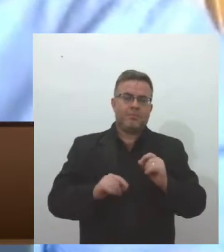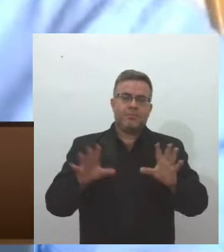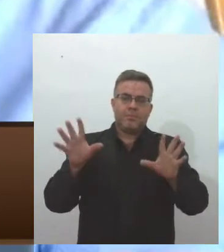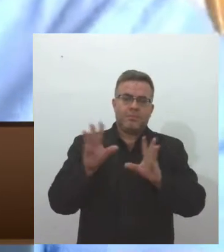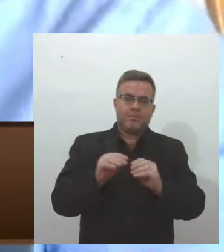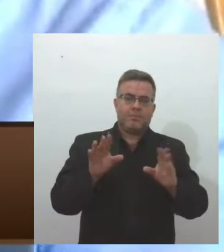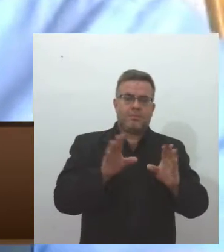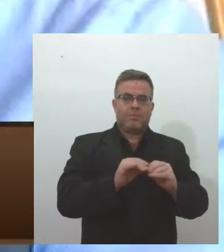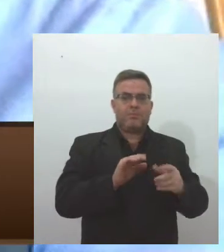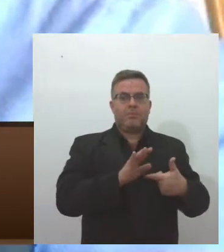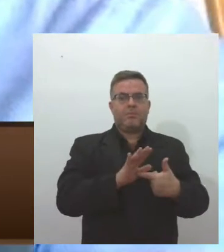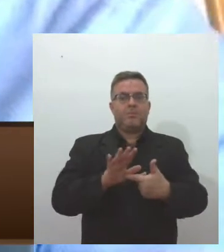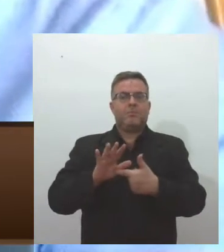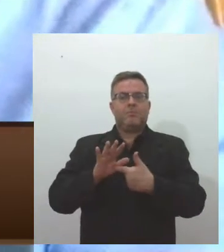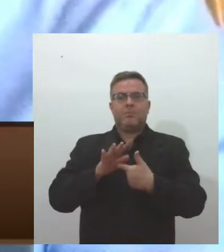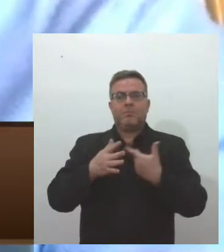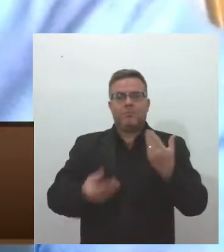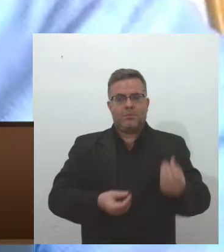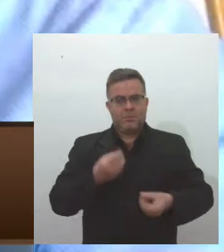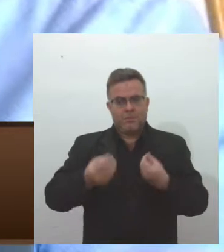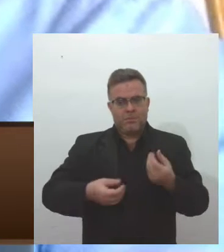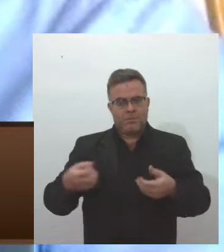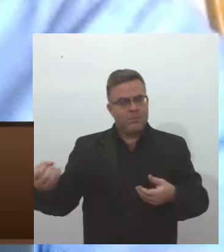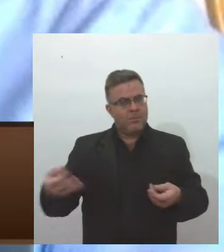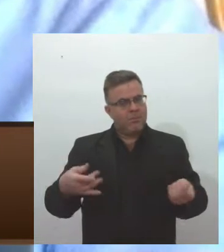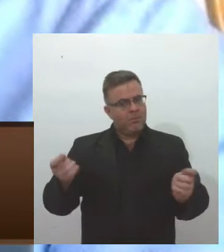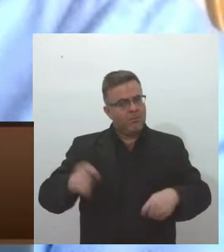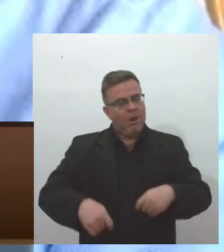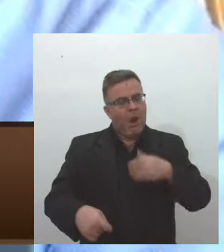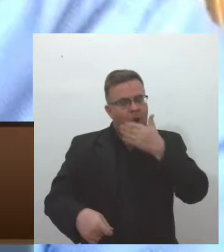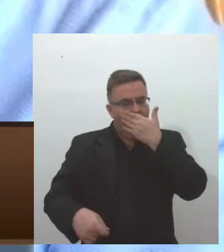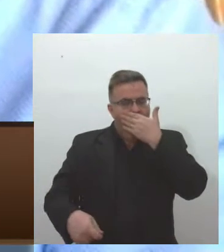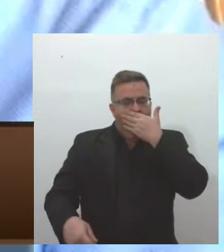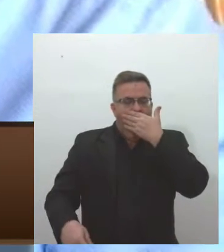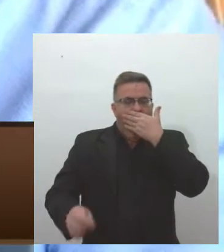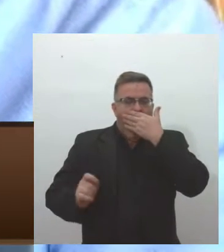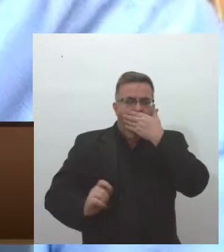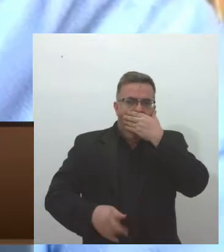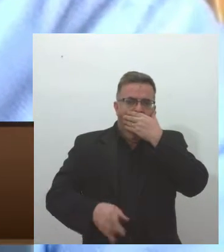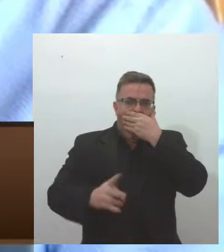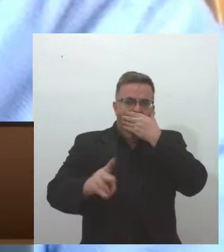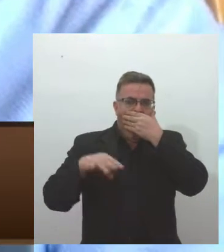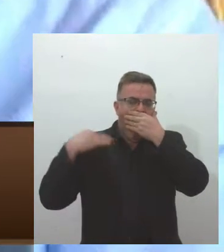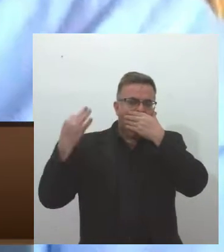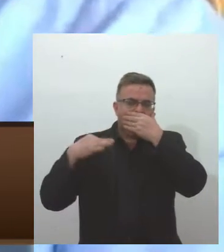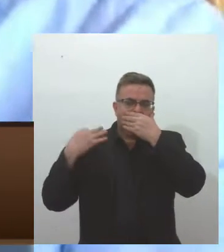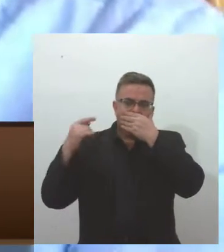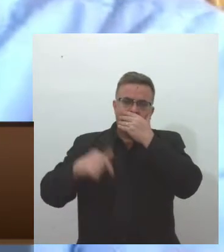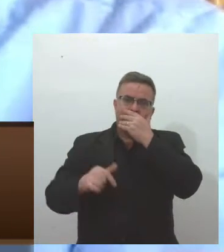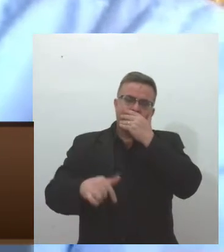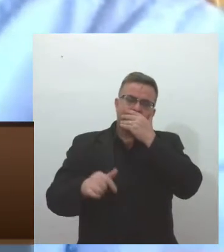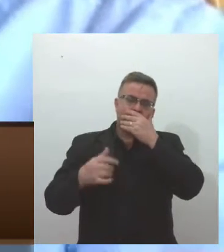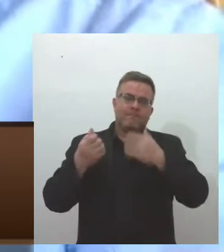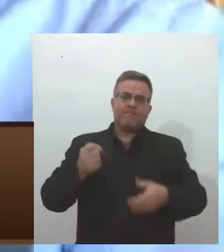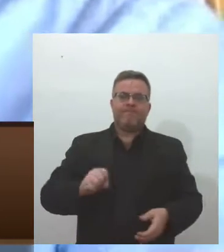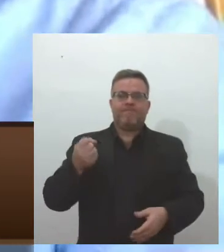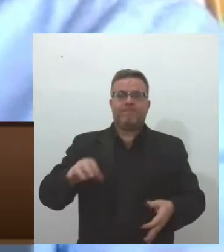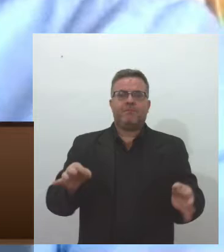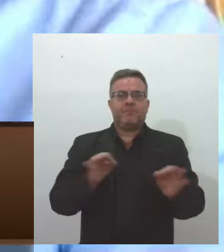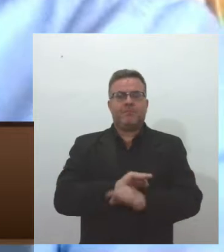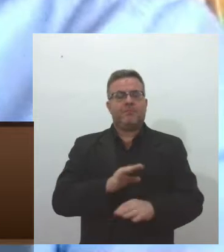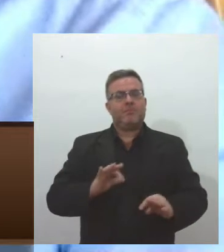e trazendo essas novas possibilidades para o mercado do turismo aqui do nosso estado. Então, tudo